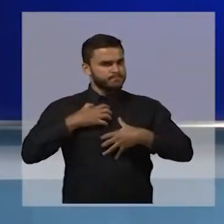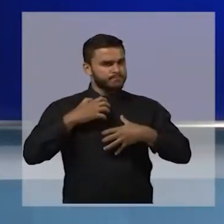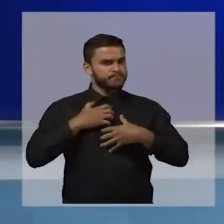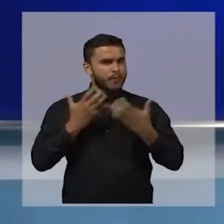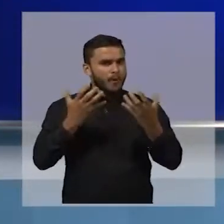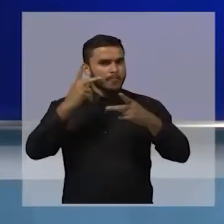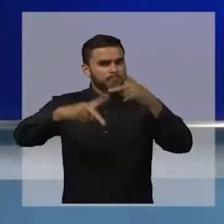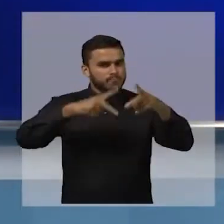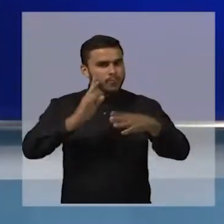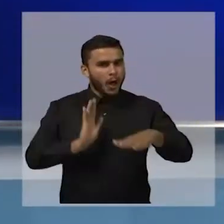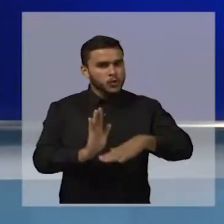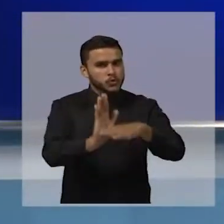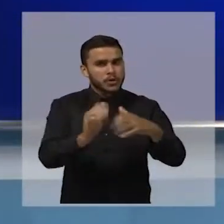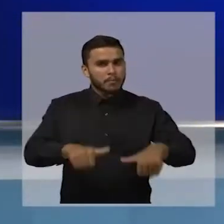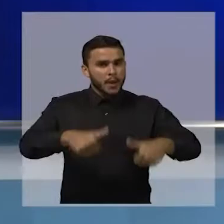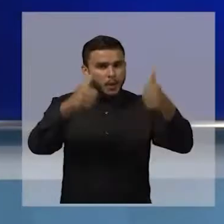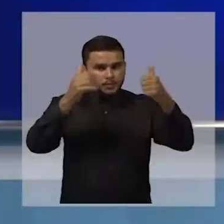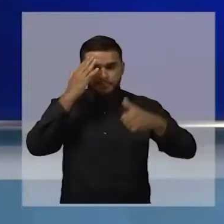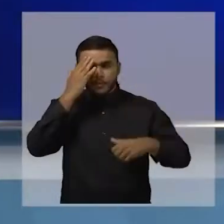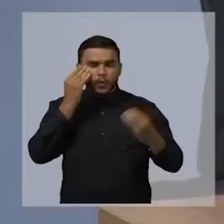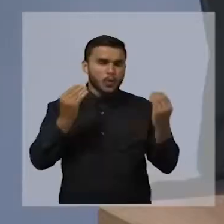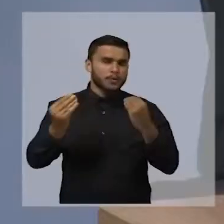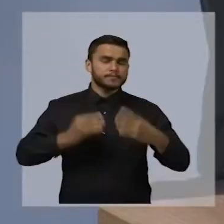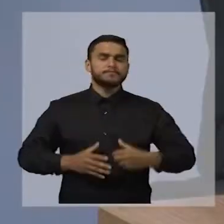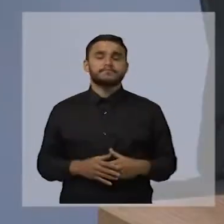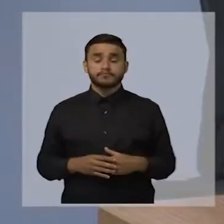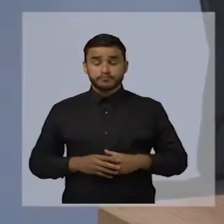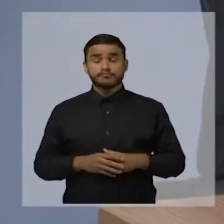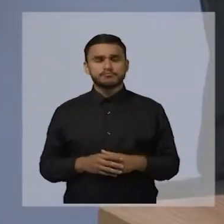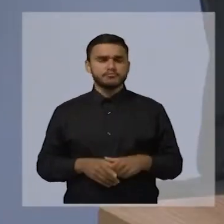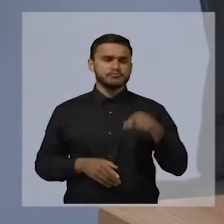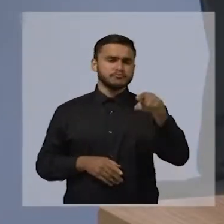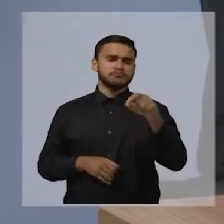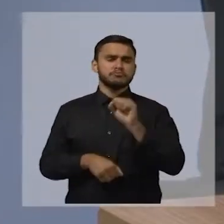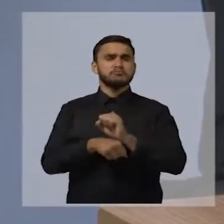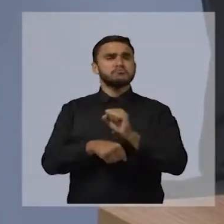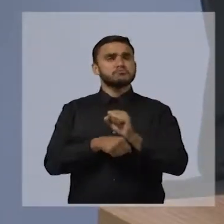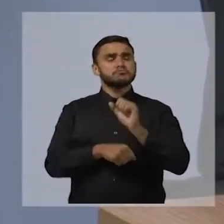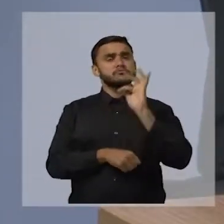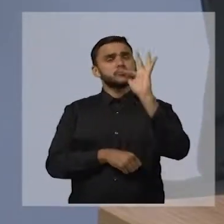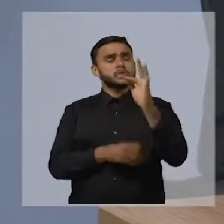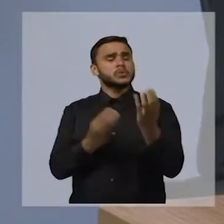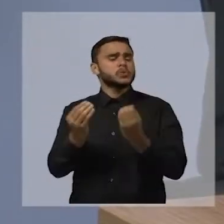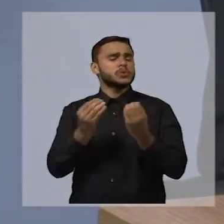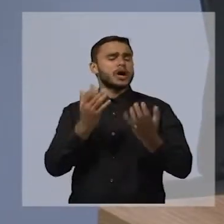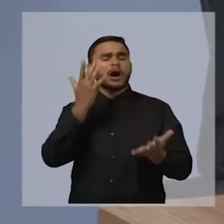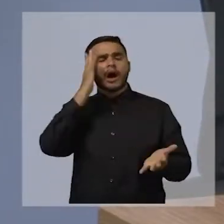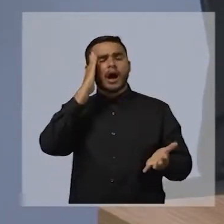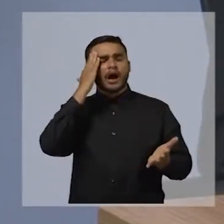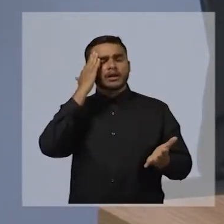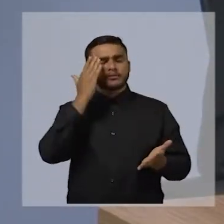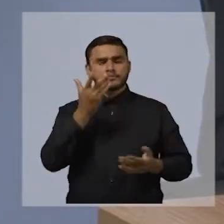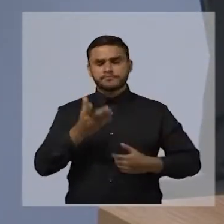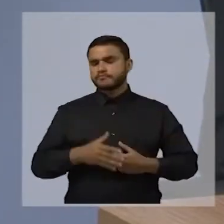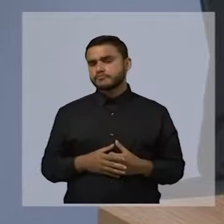tiverem espírito público, se tiverem, para você, qual é a tua perspectiva? O discurso que está sendo